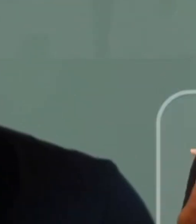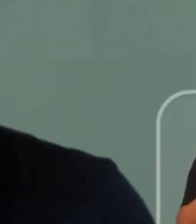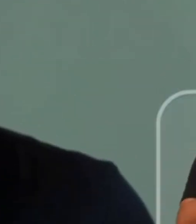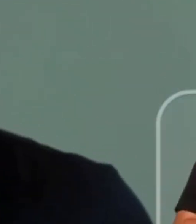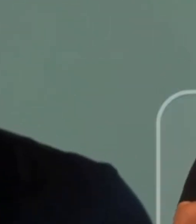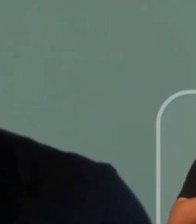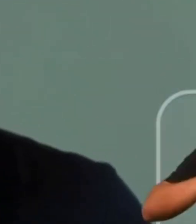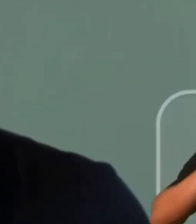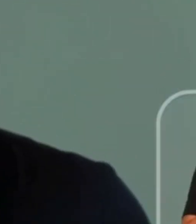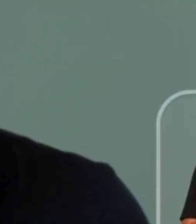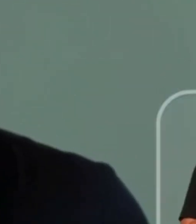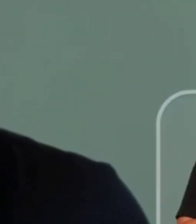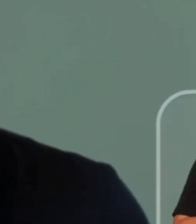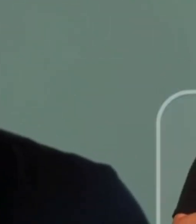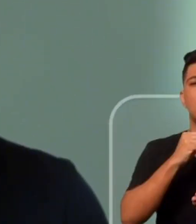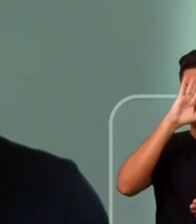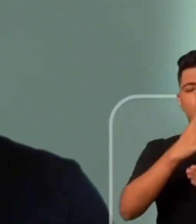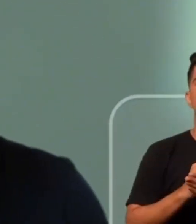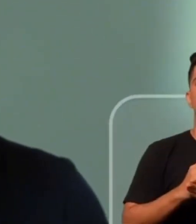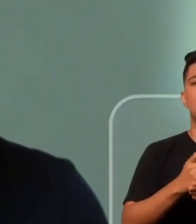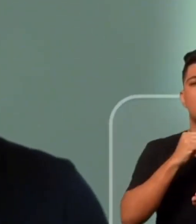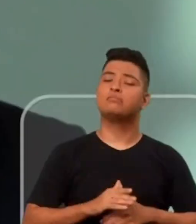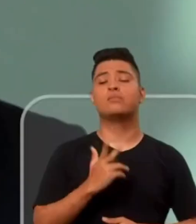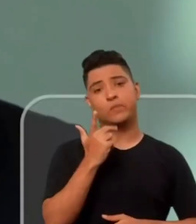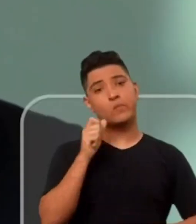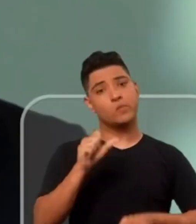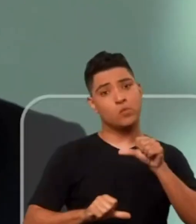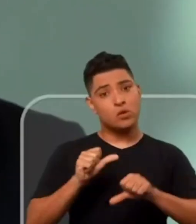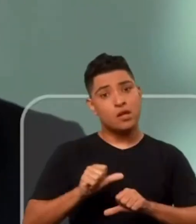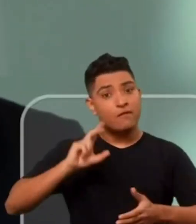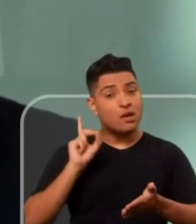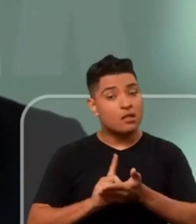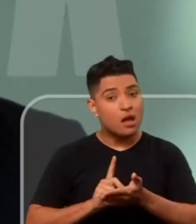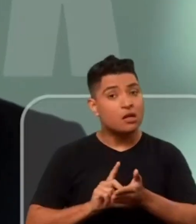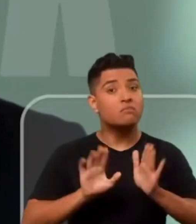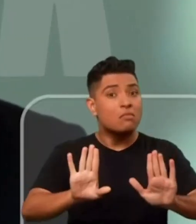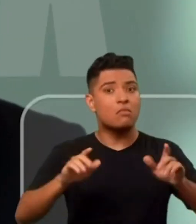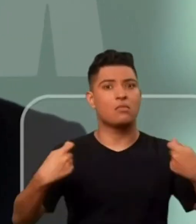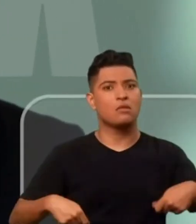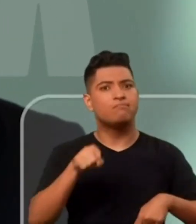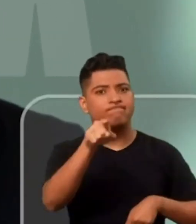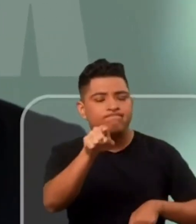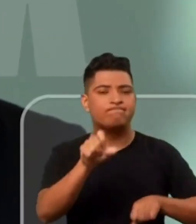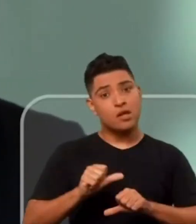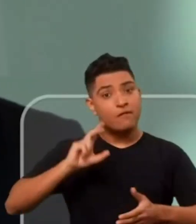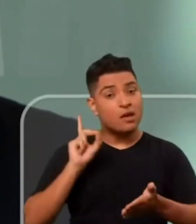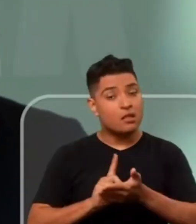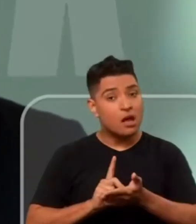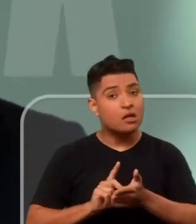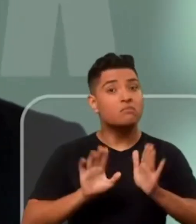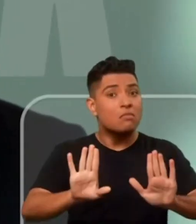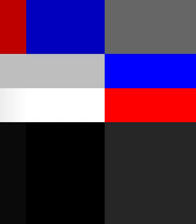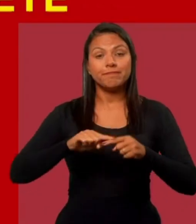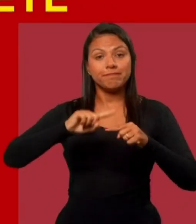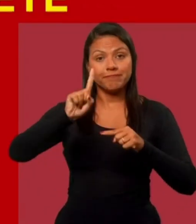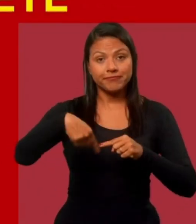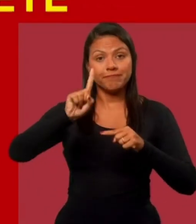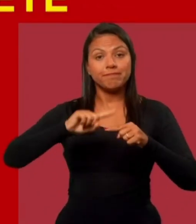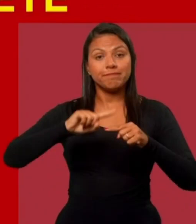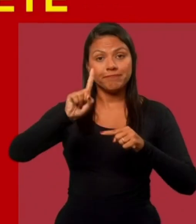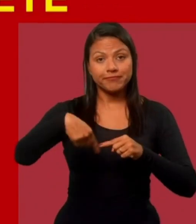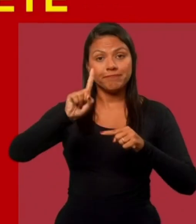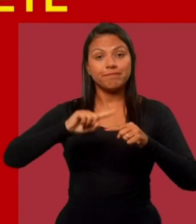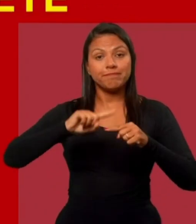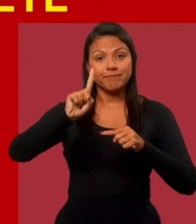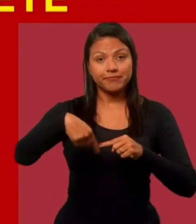mudar. Chega de acreditar em quem promete e não comete. Fortaleza só vai mudar de verdade se você também mudar de verdade. Vem aí